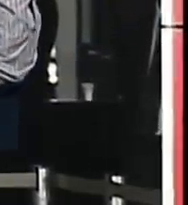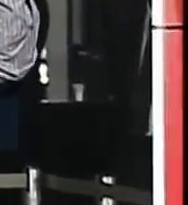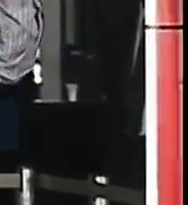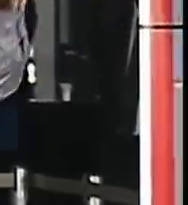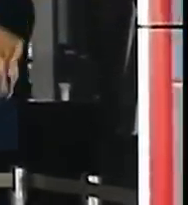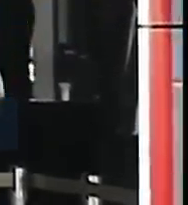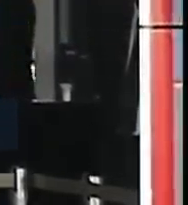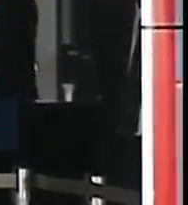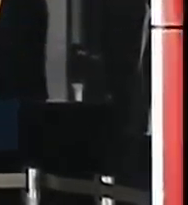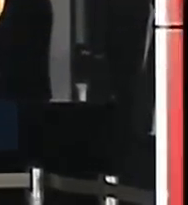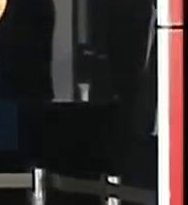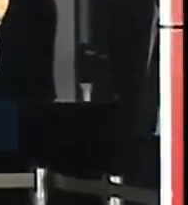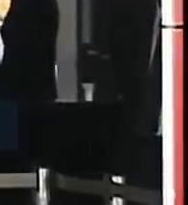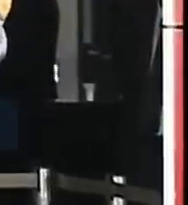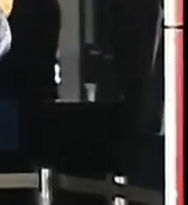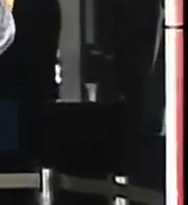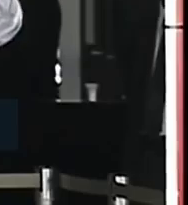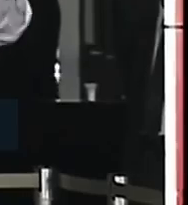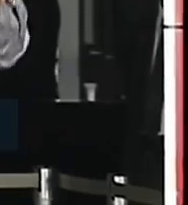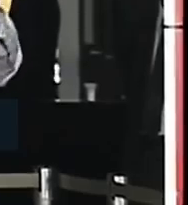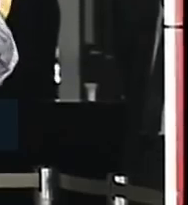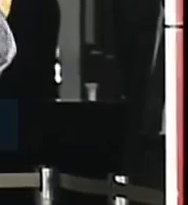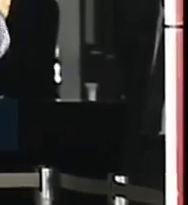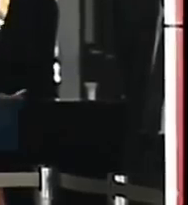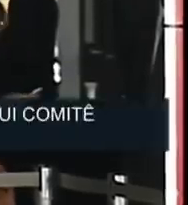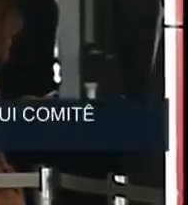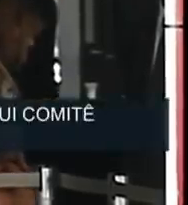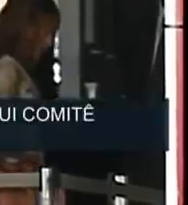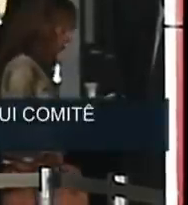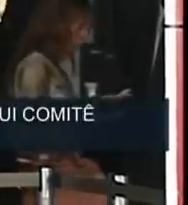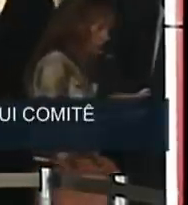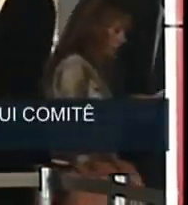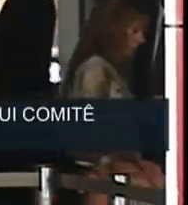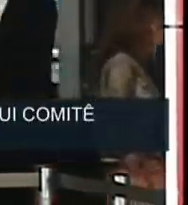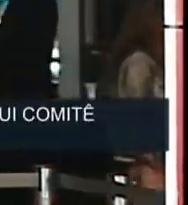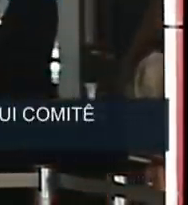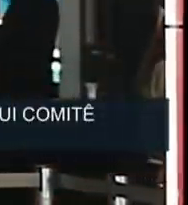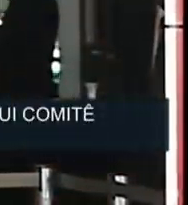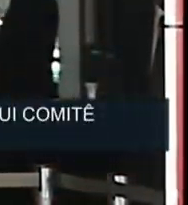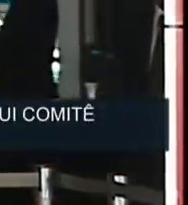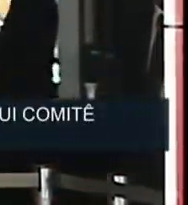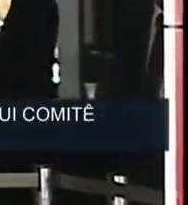ali que vem mal menino que me menino que vem por nós a leque